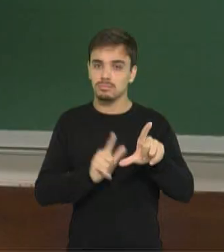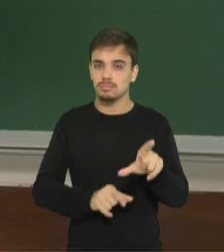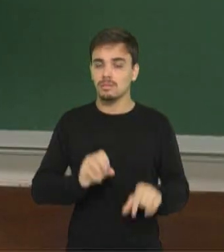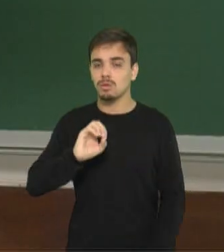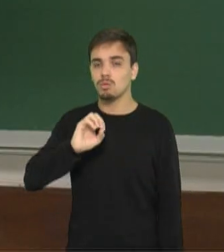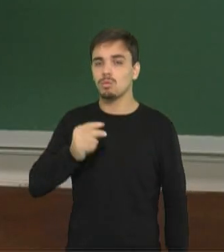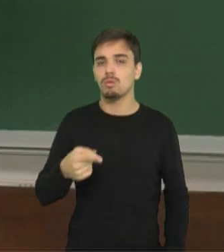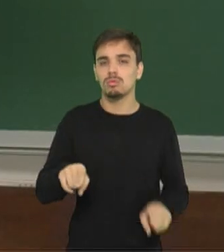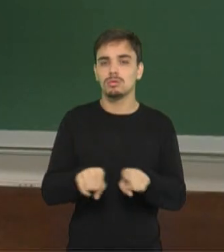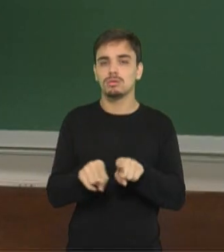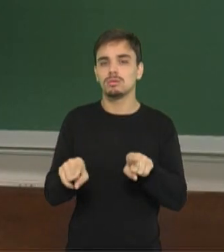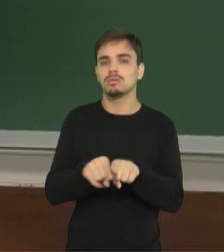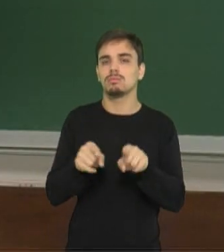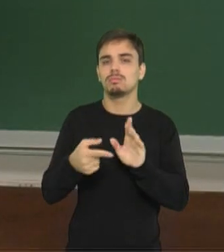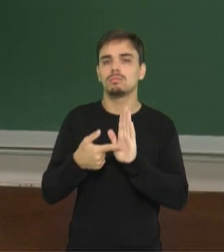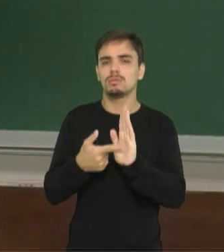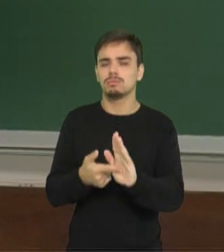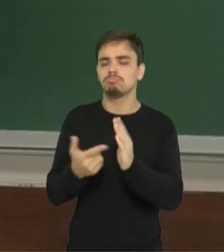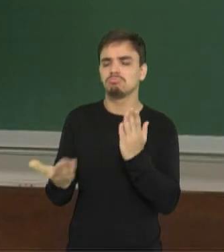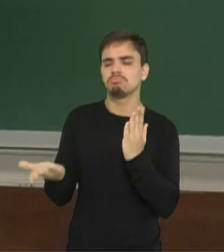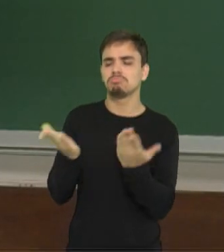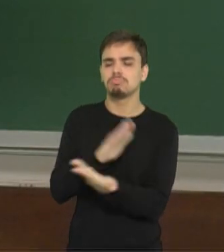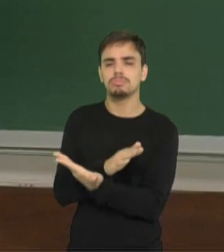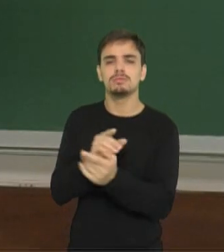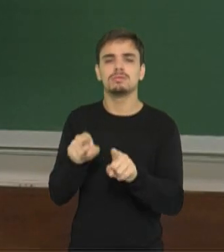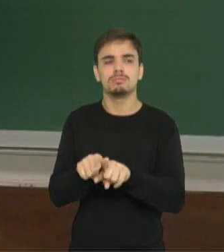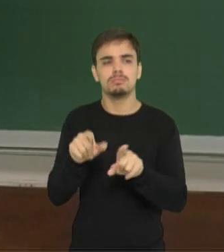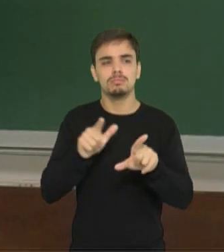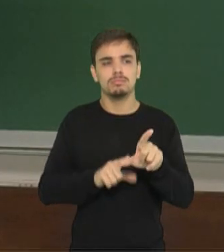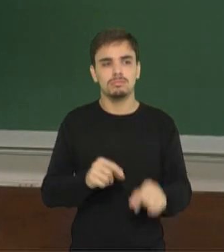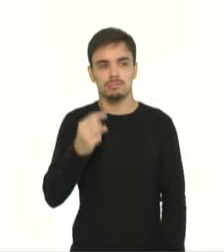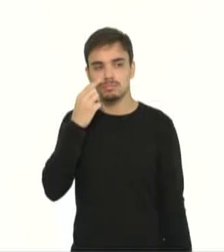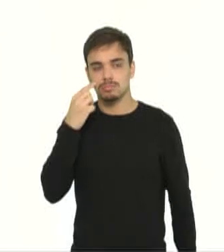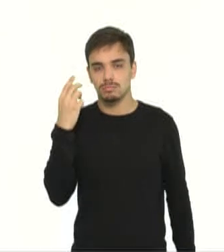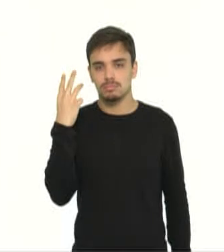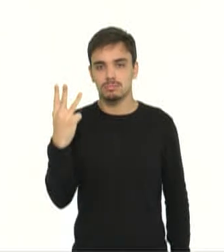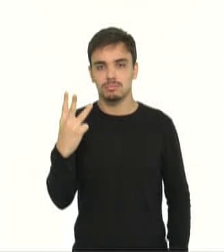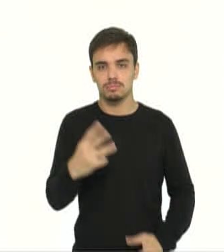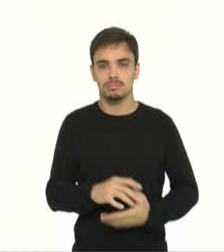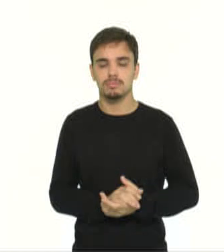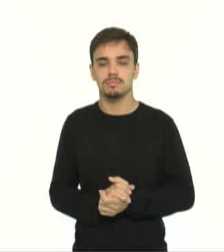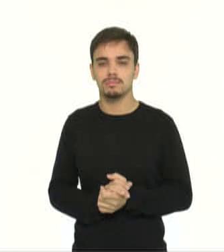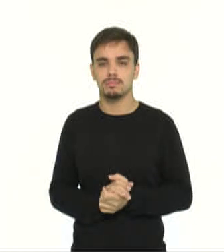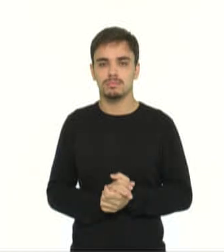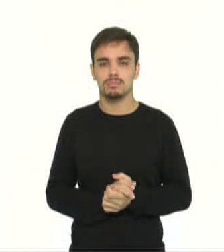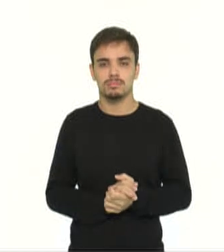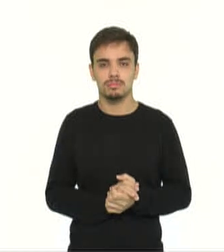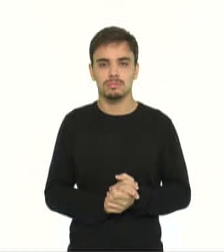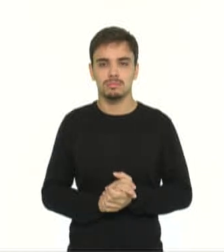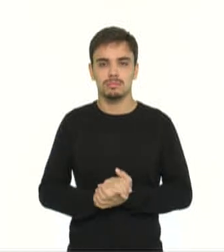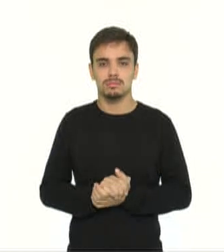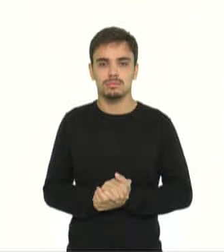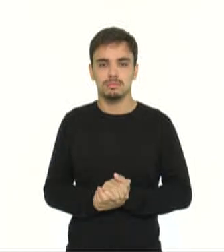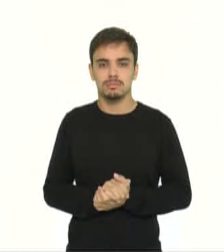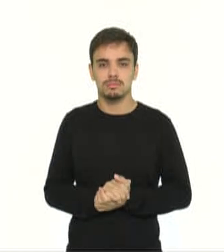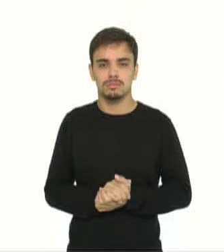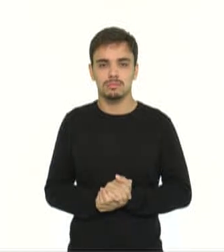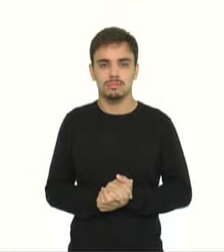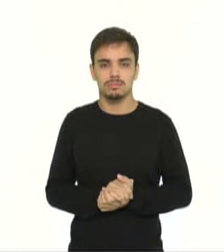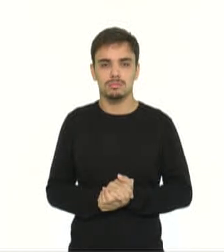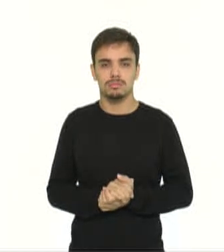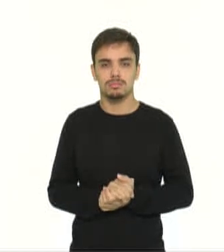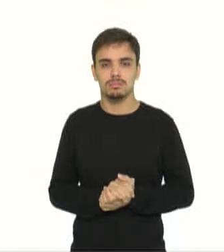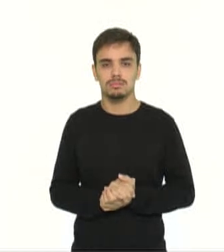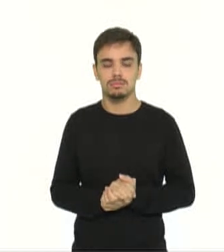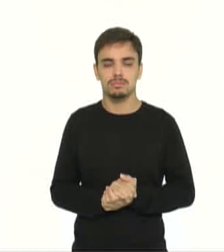para fazer um ponto ali de contraste. Number 3, in fragment 2, such as used to, express